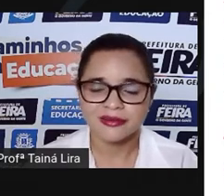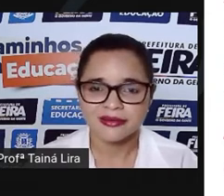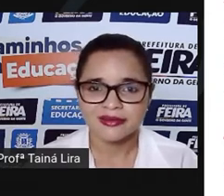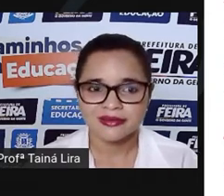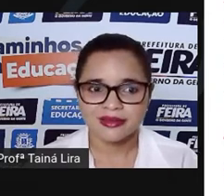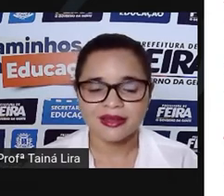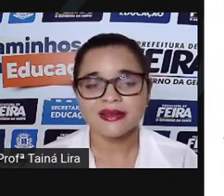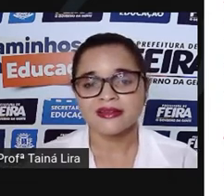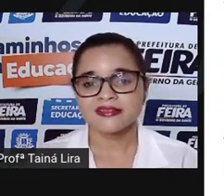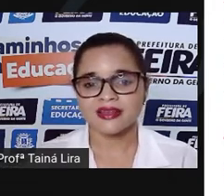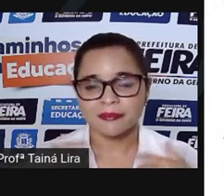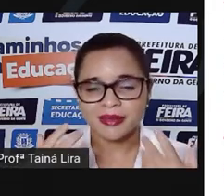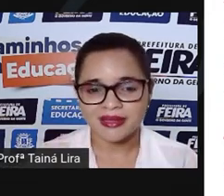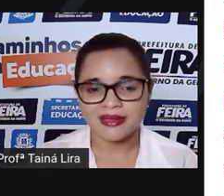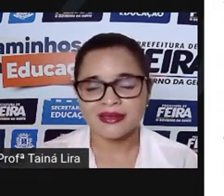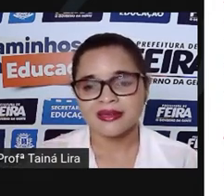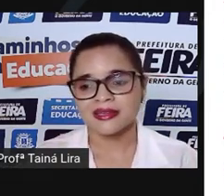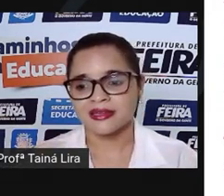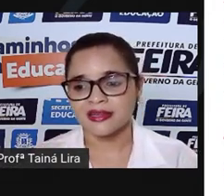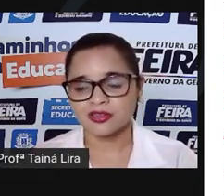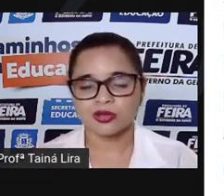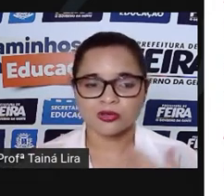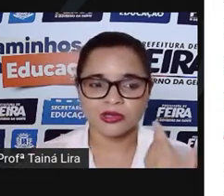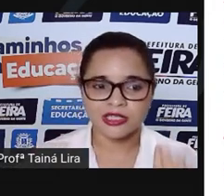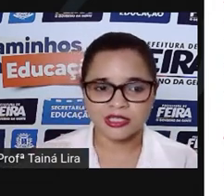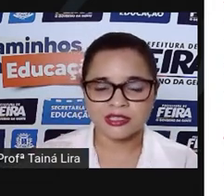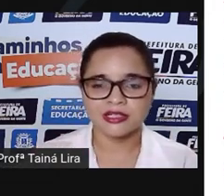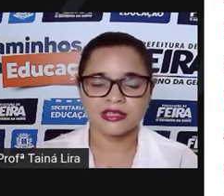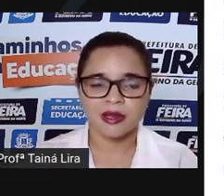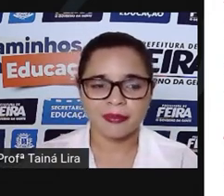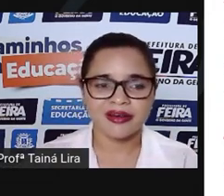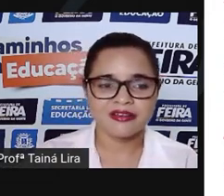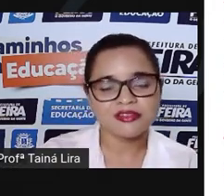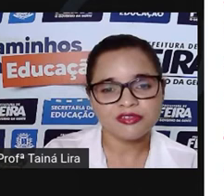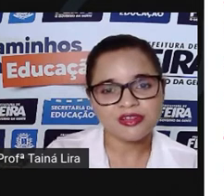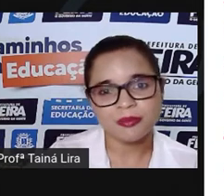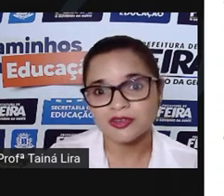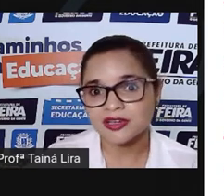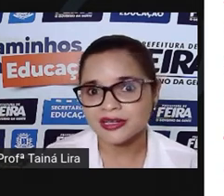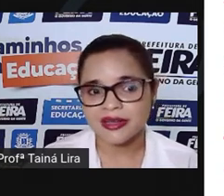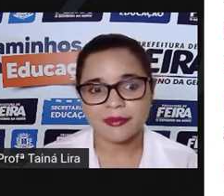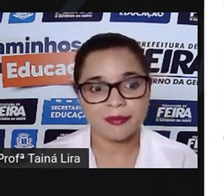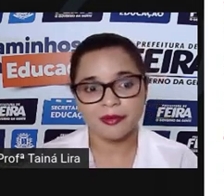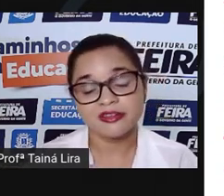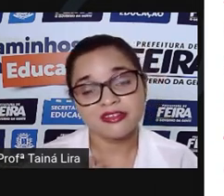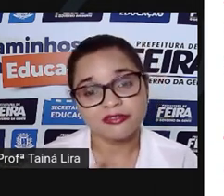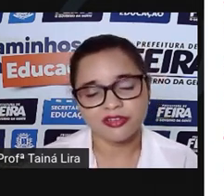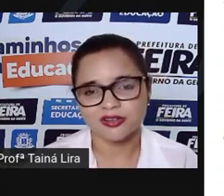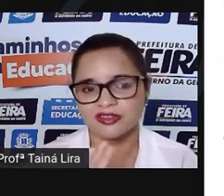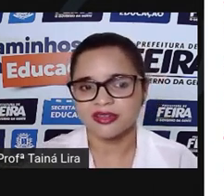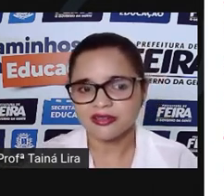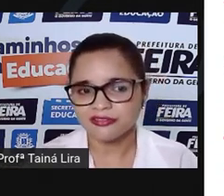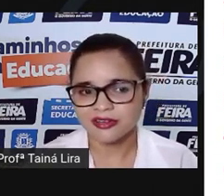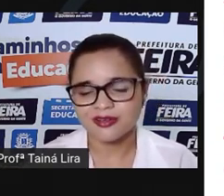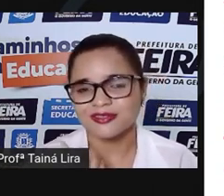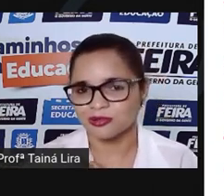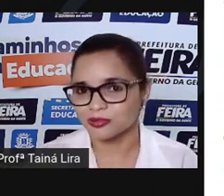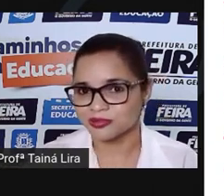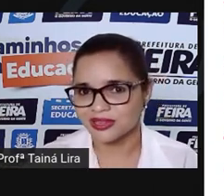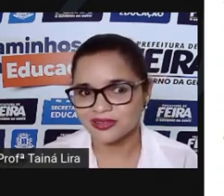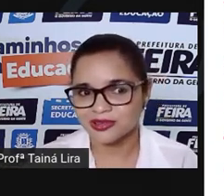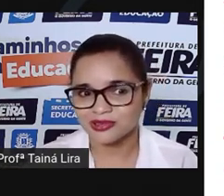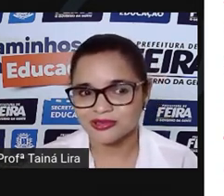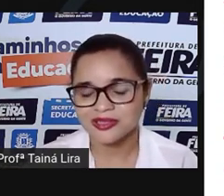página, tá? Saber que nem todo link que aparece você pode clicar, porque pode ser vírus e danificar o